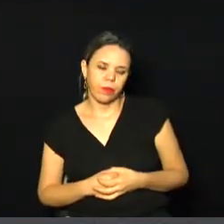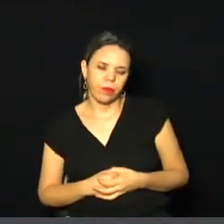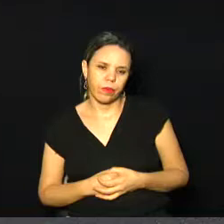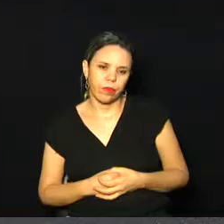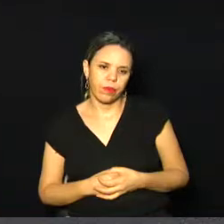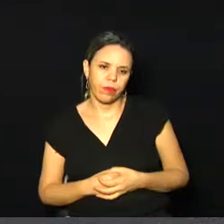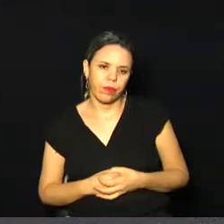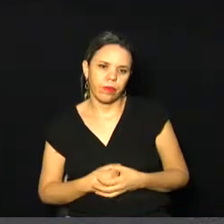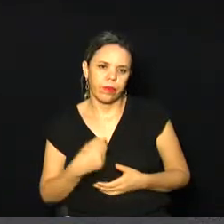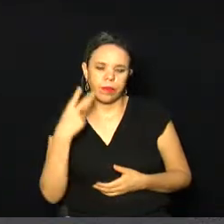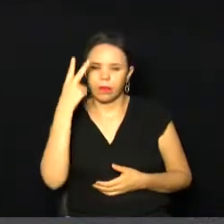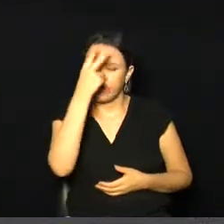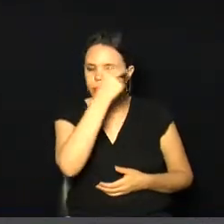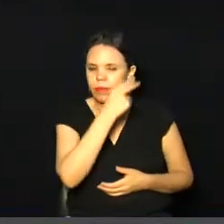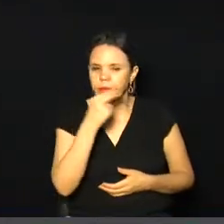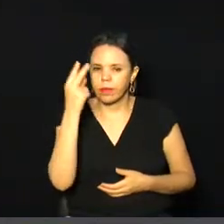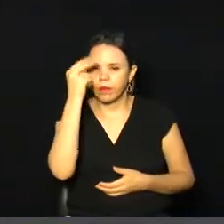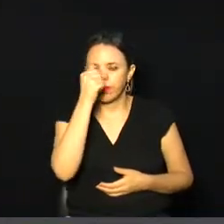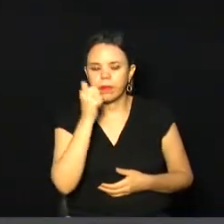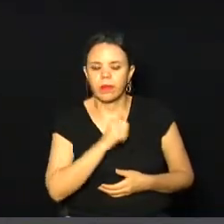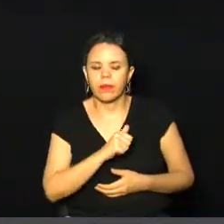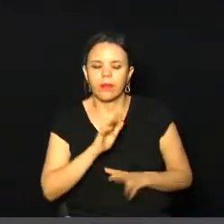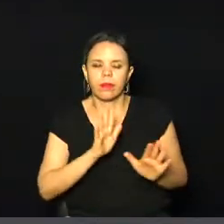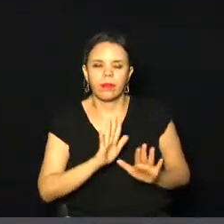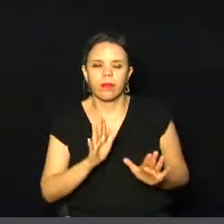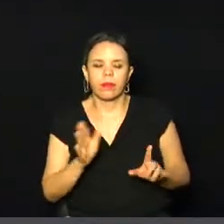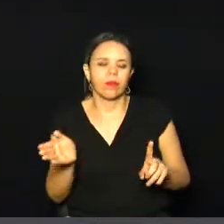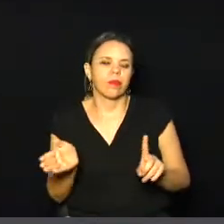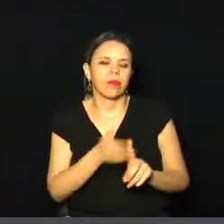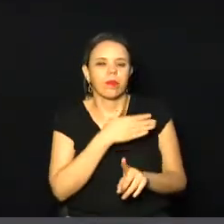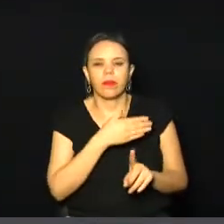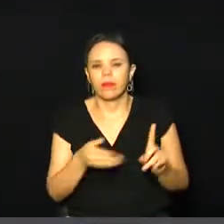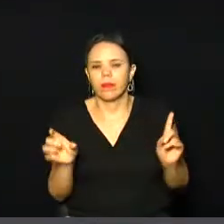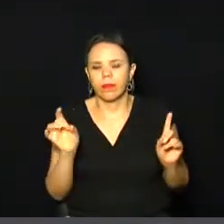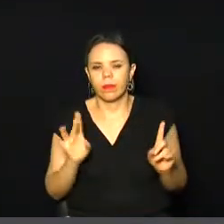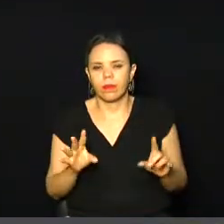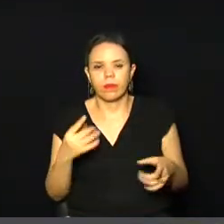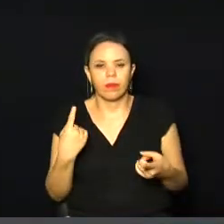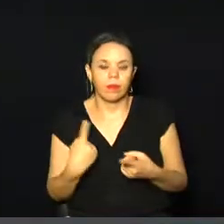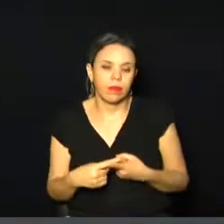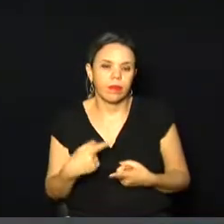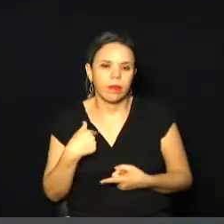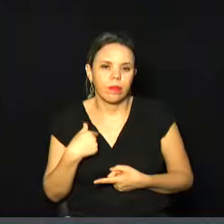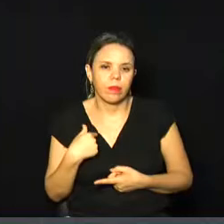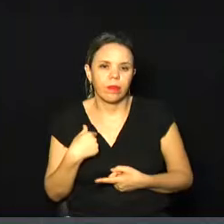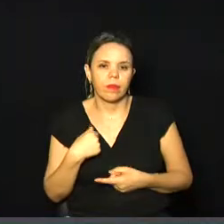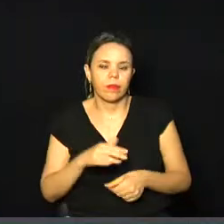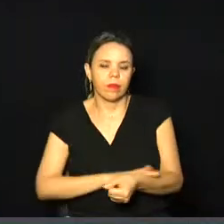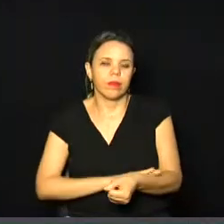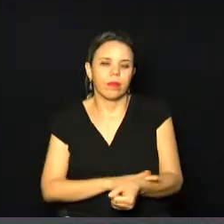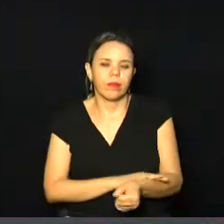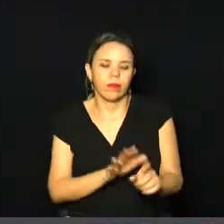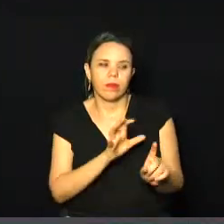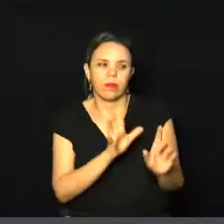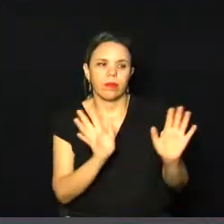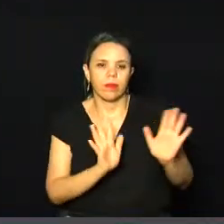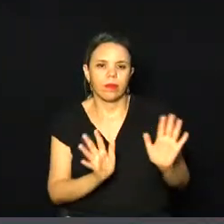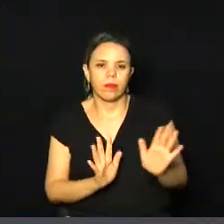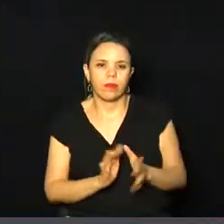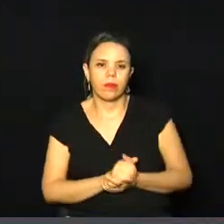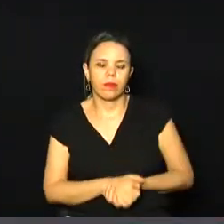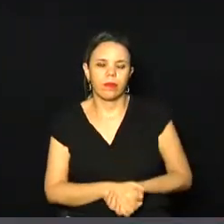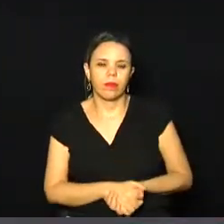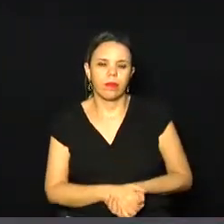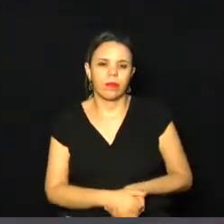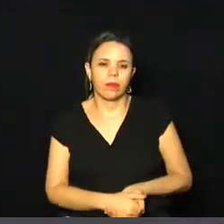essa ilusão das mulheres, né? Não, mas foi um tapa, porque realmente eu deixei ele nervoso, né? Então, como eu deixei ele